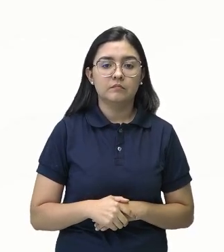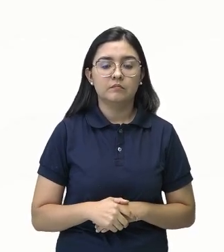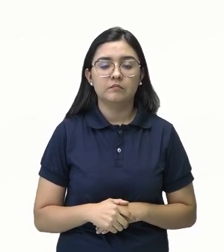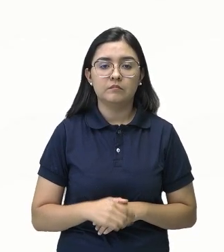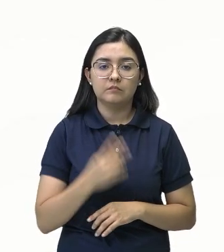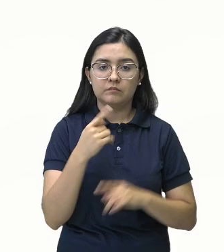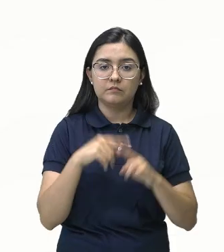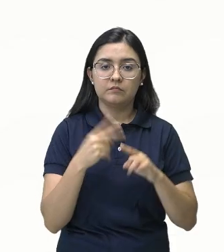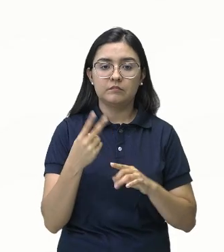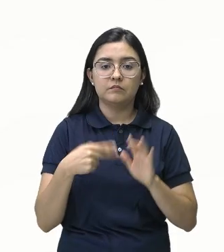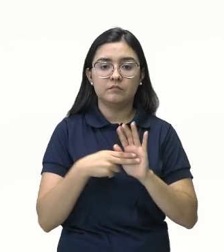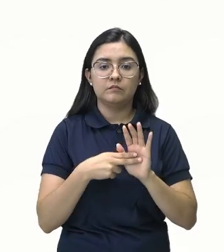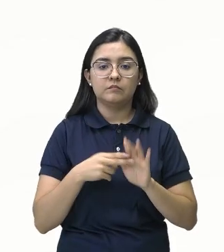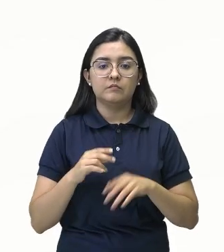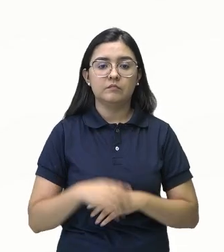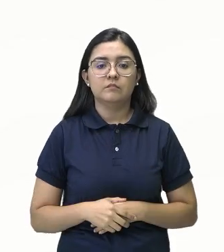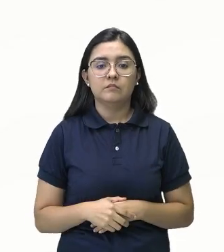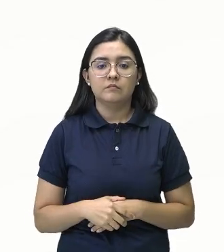vezes 2